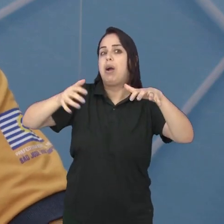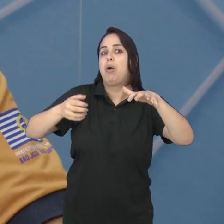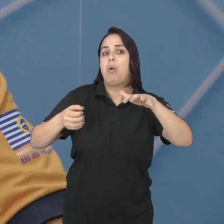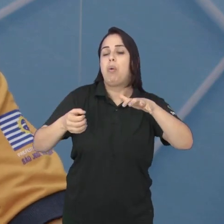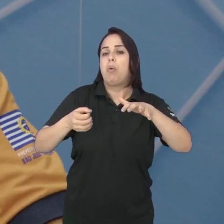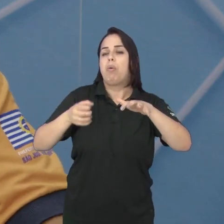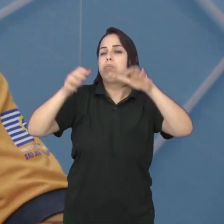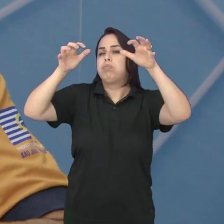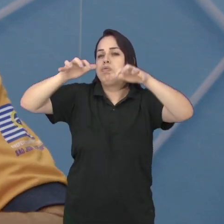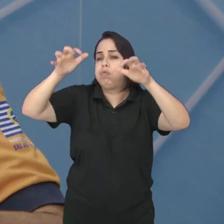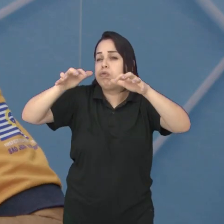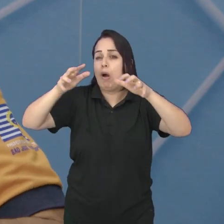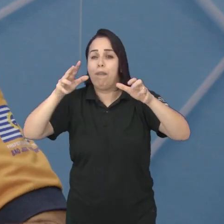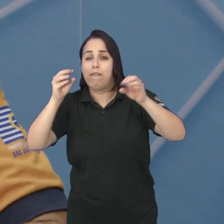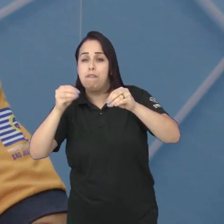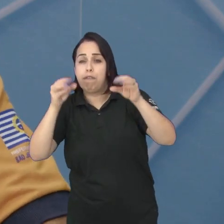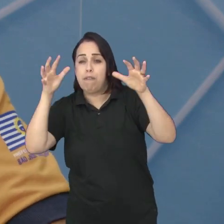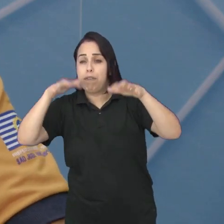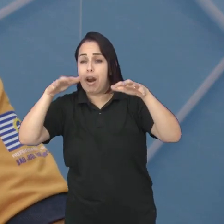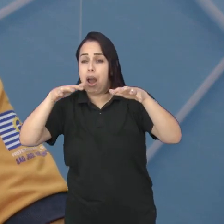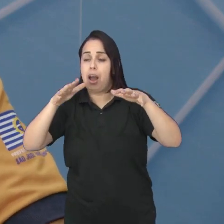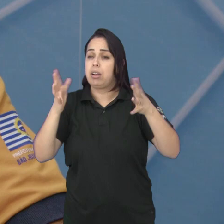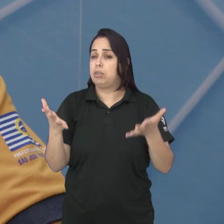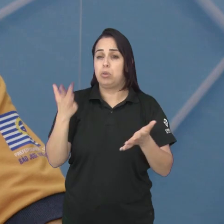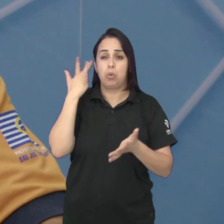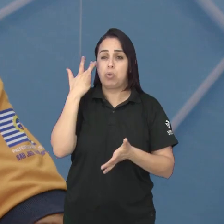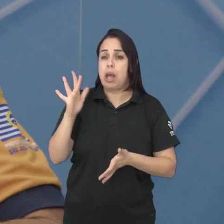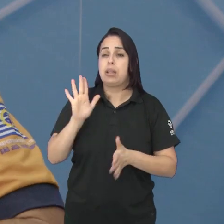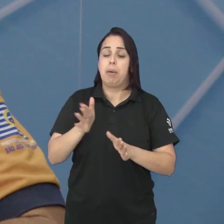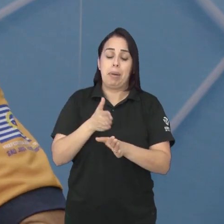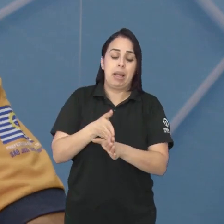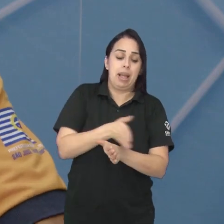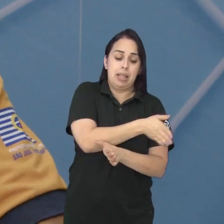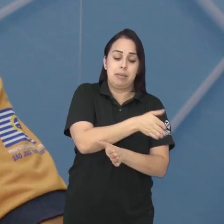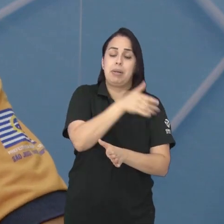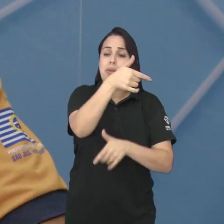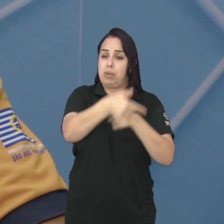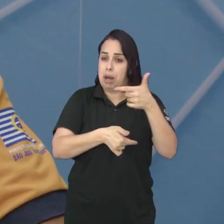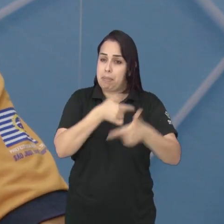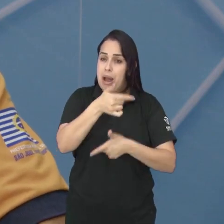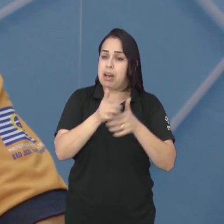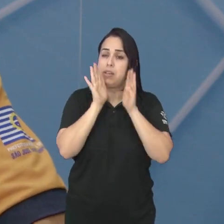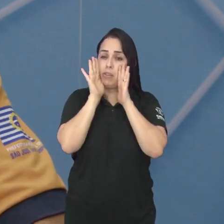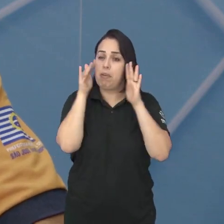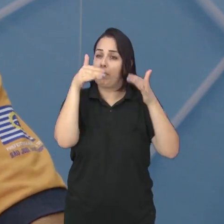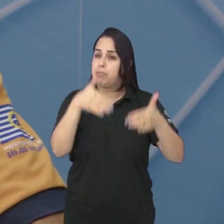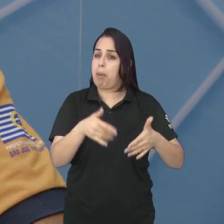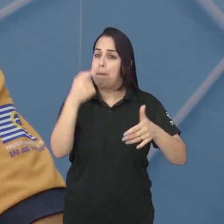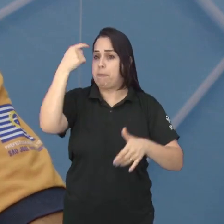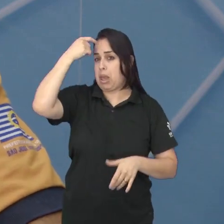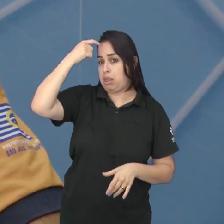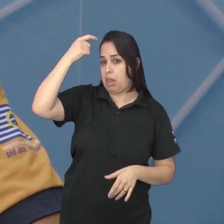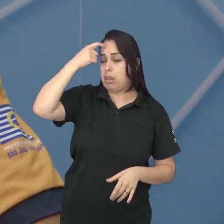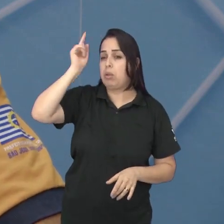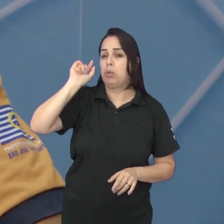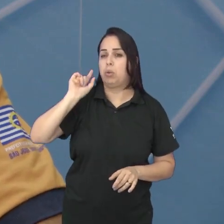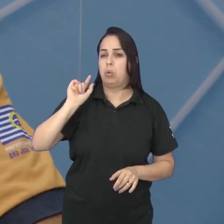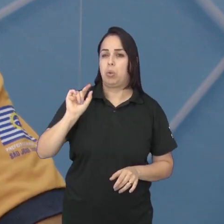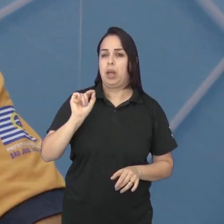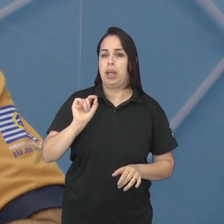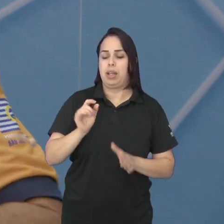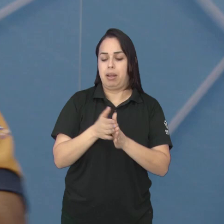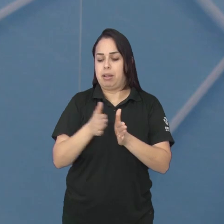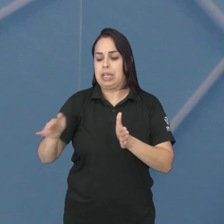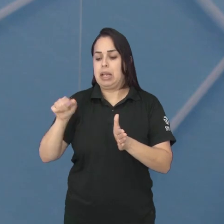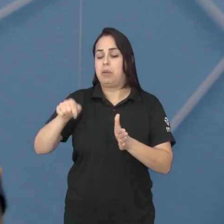o potencial o que vai acontecer nesses 4 meses, período, então esse trabalho é feito, sempre voltado, pensando, né,